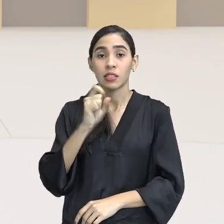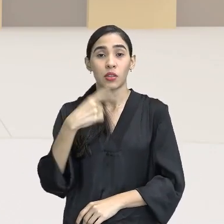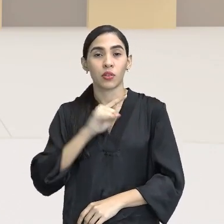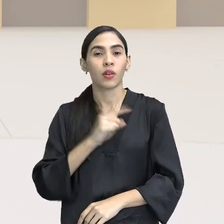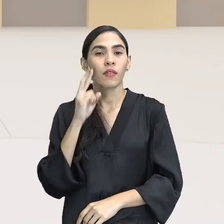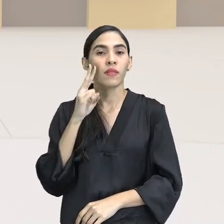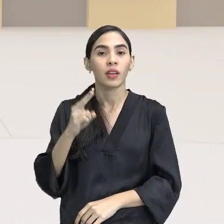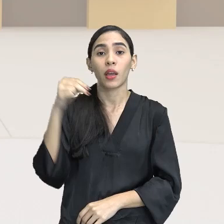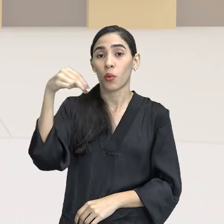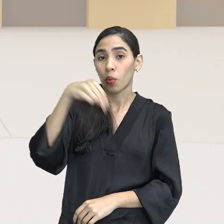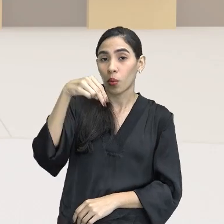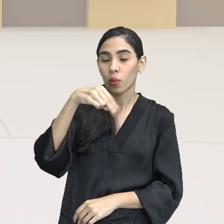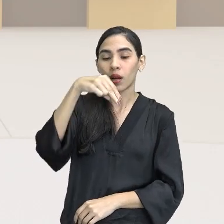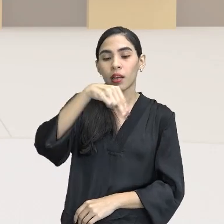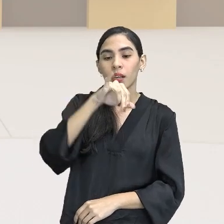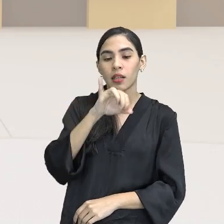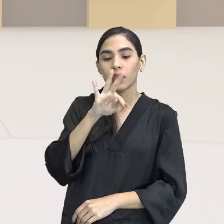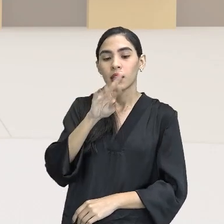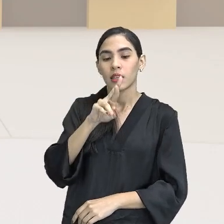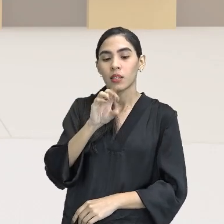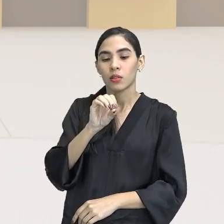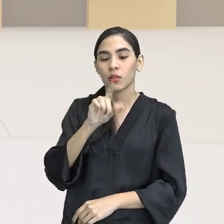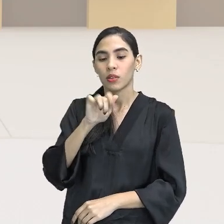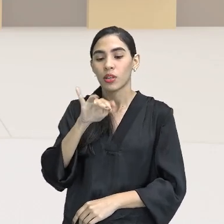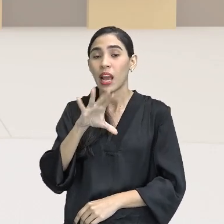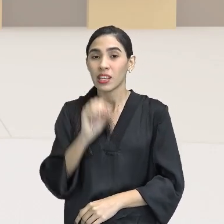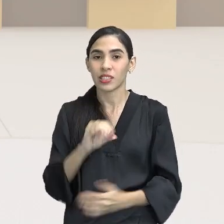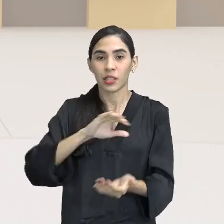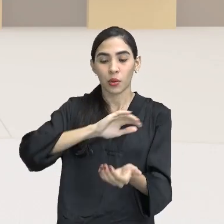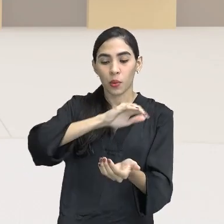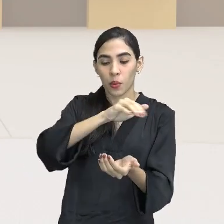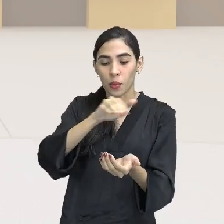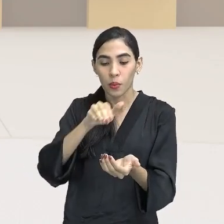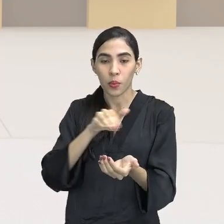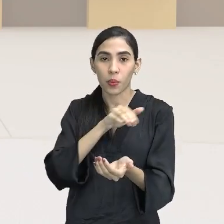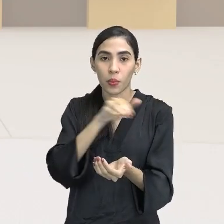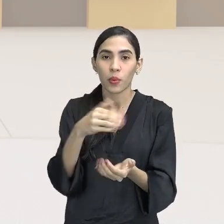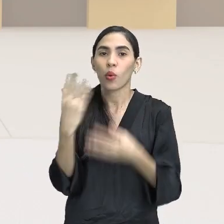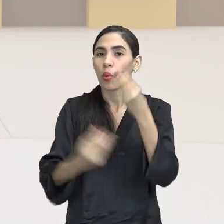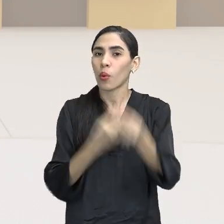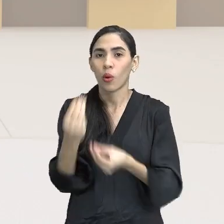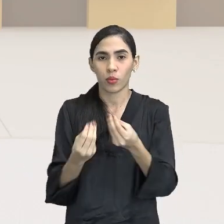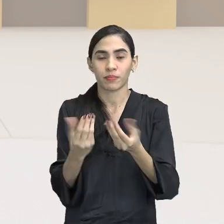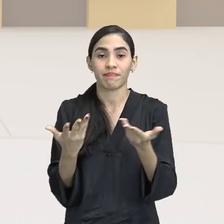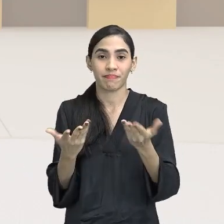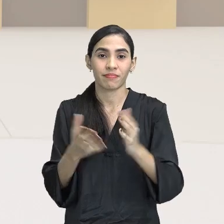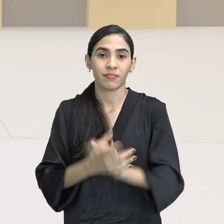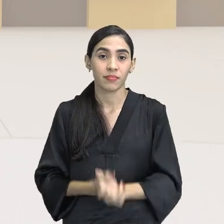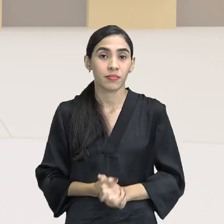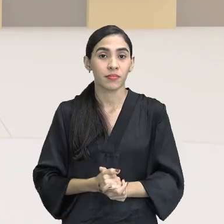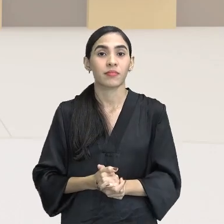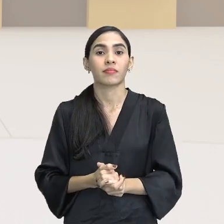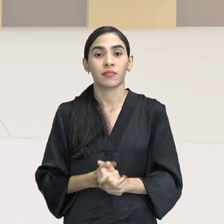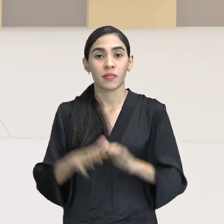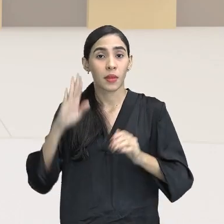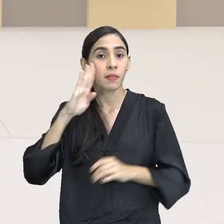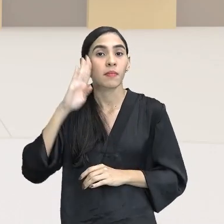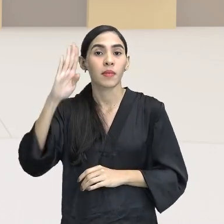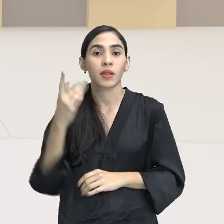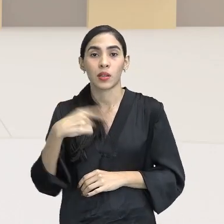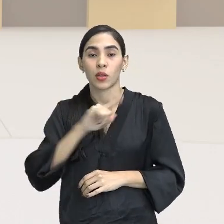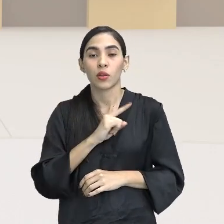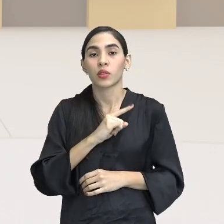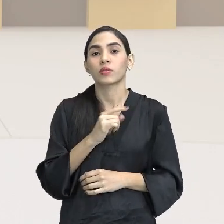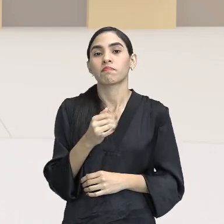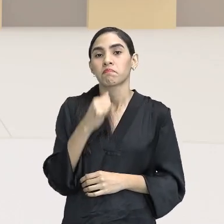o nitrogênio e a passagem dele por todo esse ciclo. Onde é que ele está passando? Então, primeiramente, quando a gente fala de um